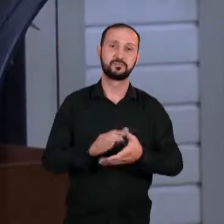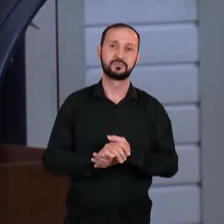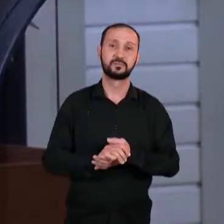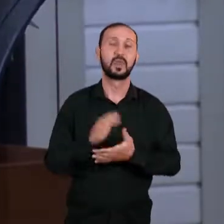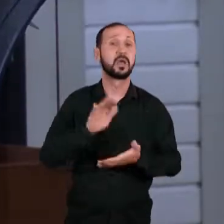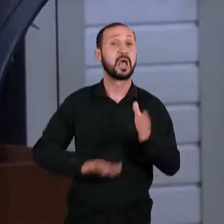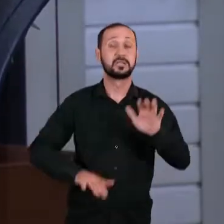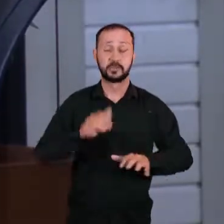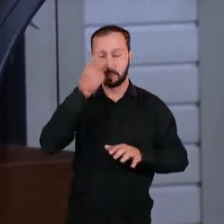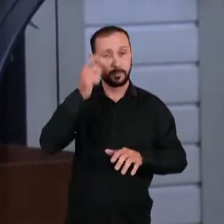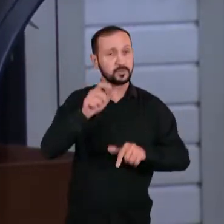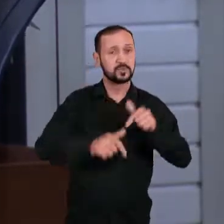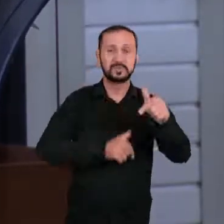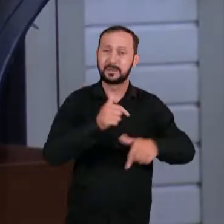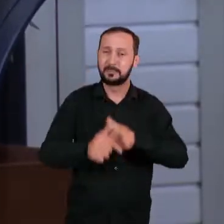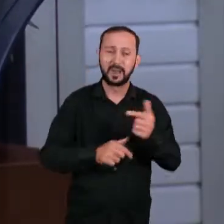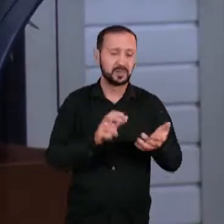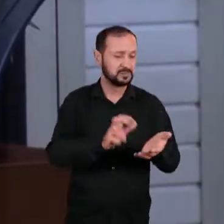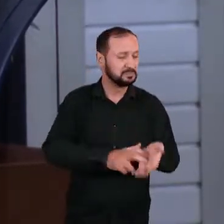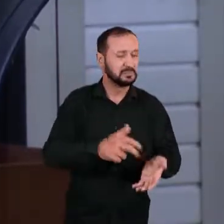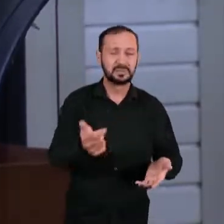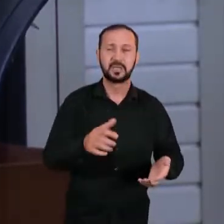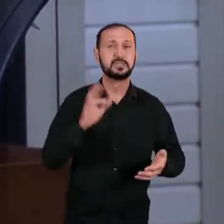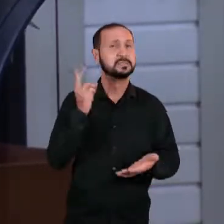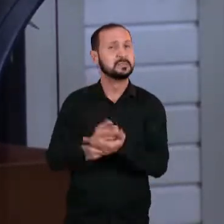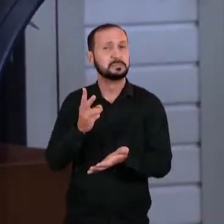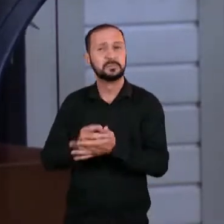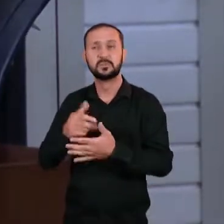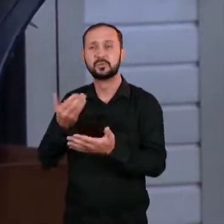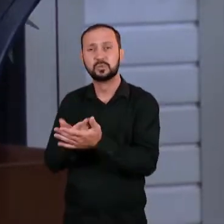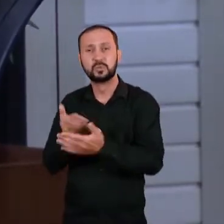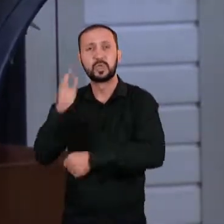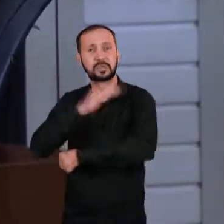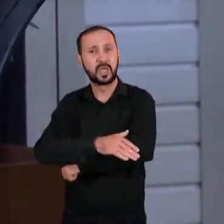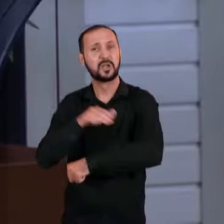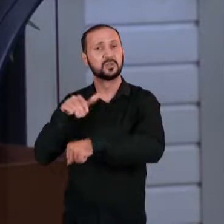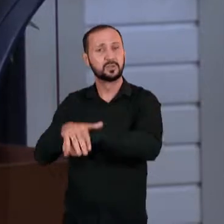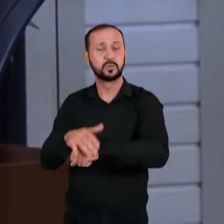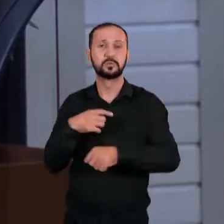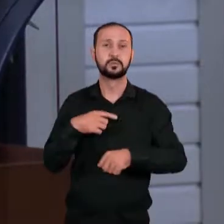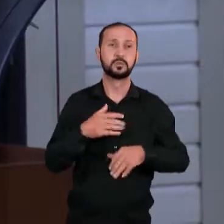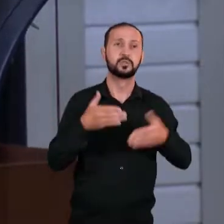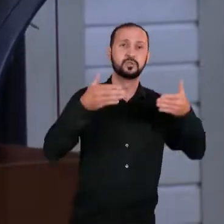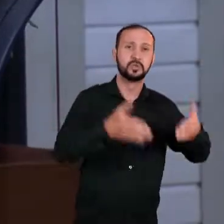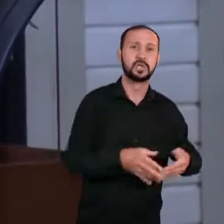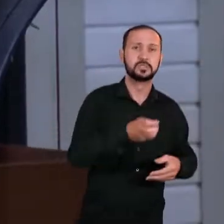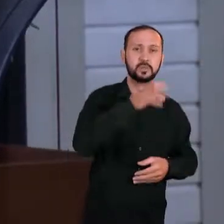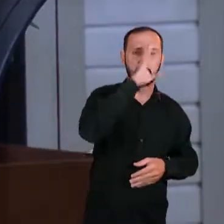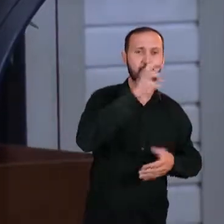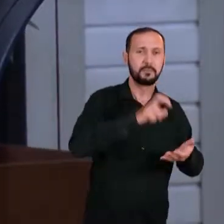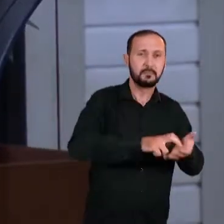funciona de manhã, desde criança, ele só estudou à tarde e à noite, começa um trabalho que ele tem que estar às 5 da manhã produzindo.